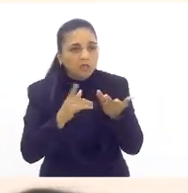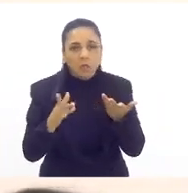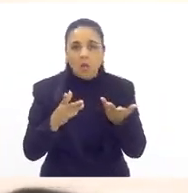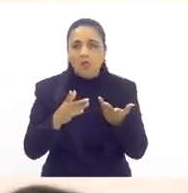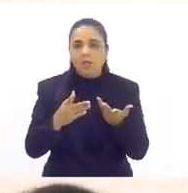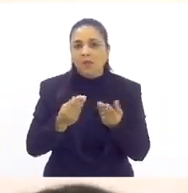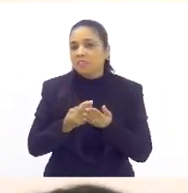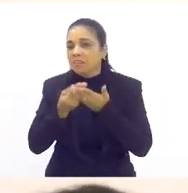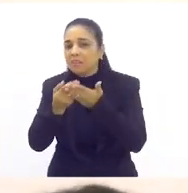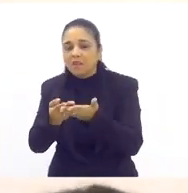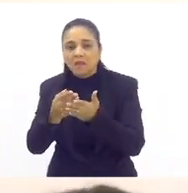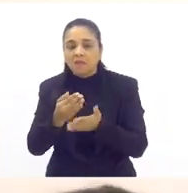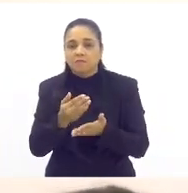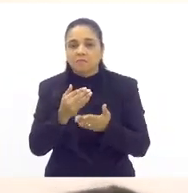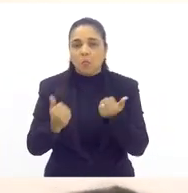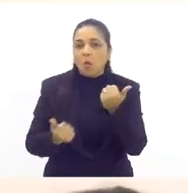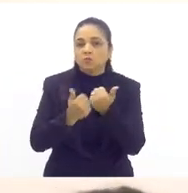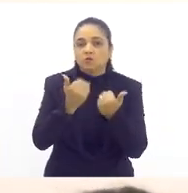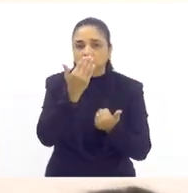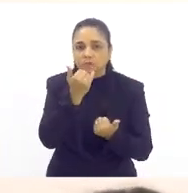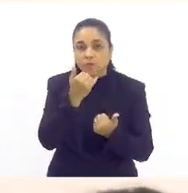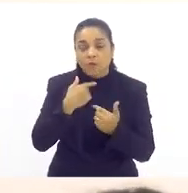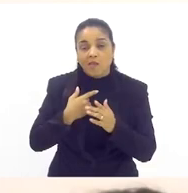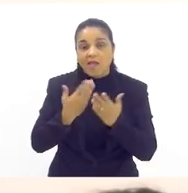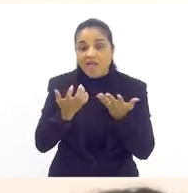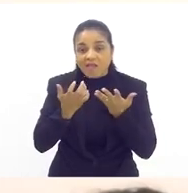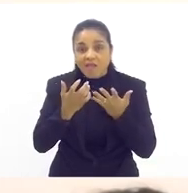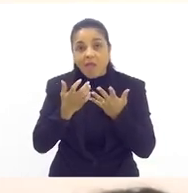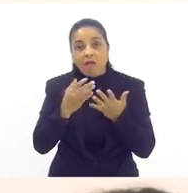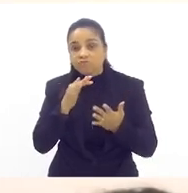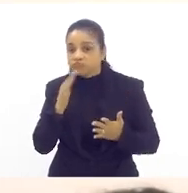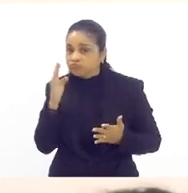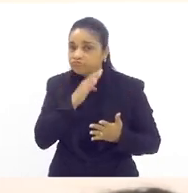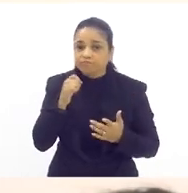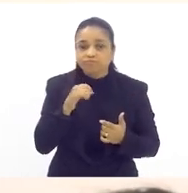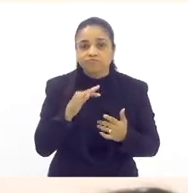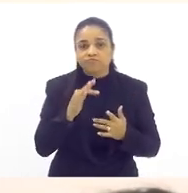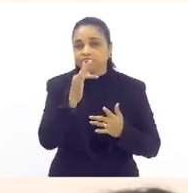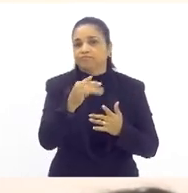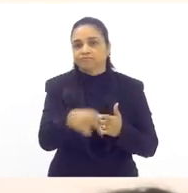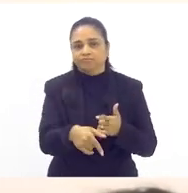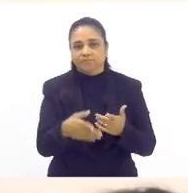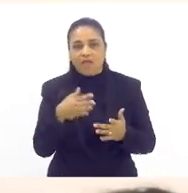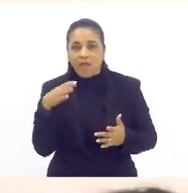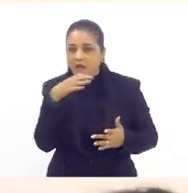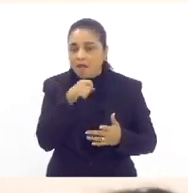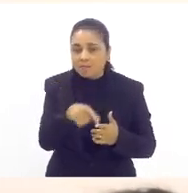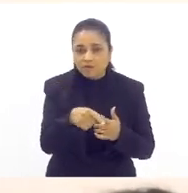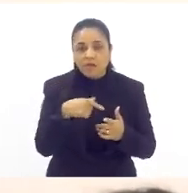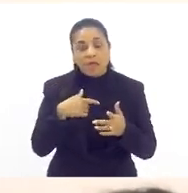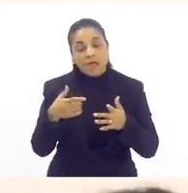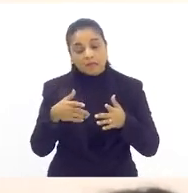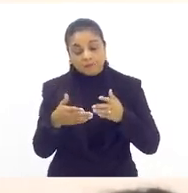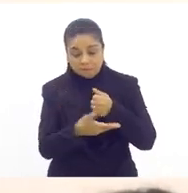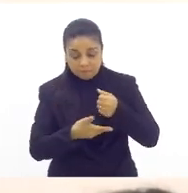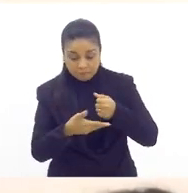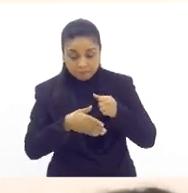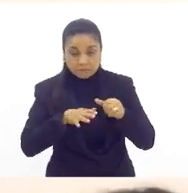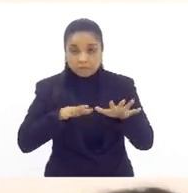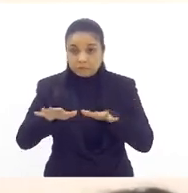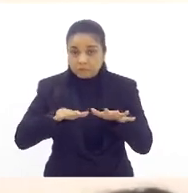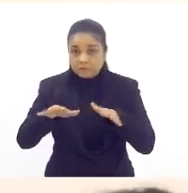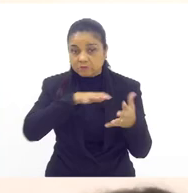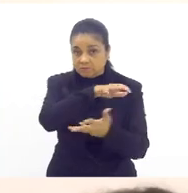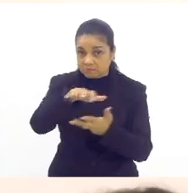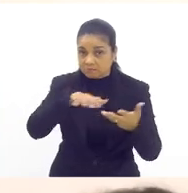a categoria que é isso para ontem porque tô deixando claro aqui as bases estão se mobilizando e vai estourar uma greve